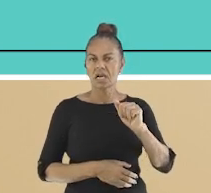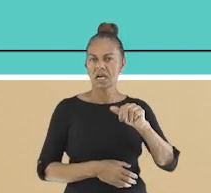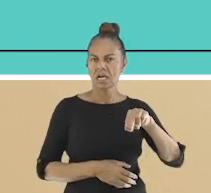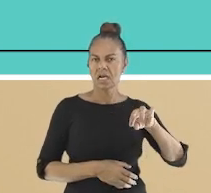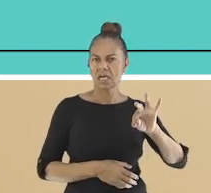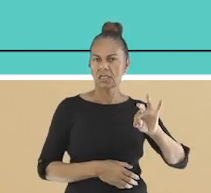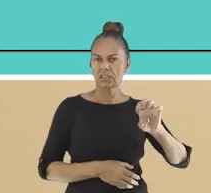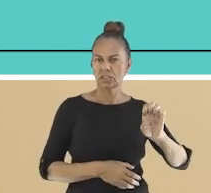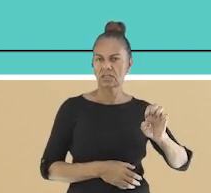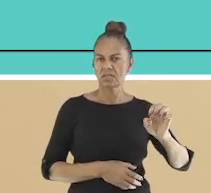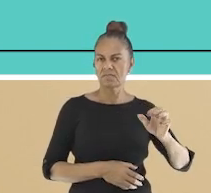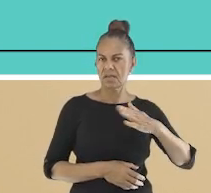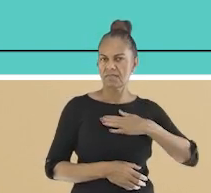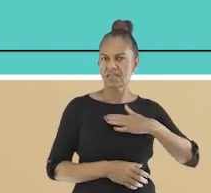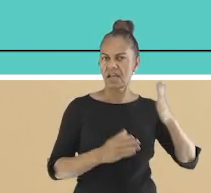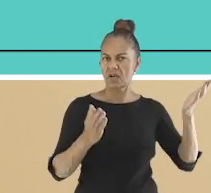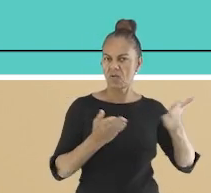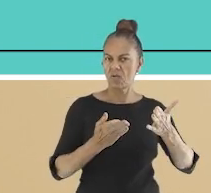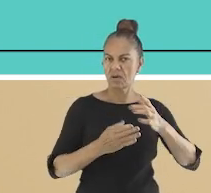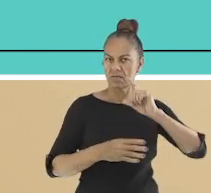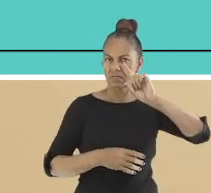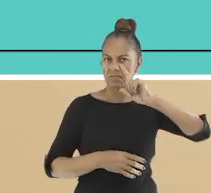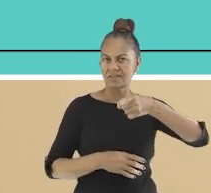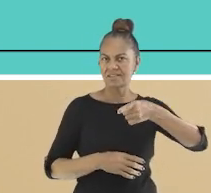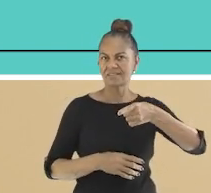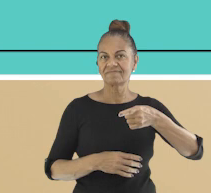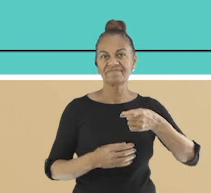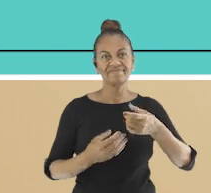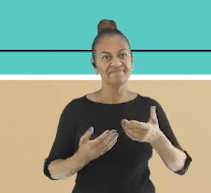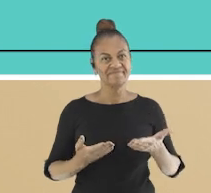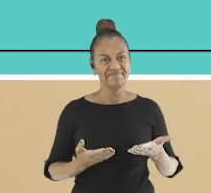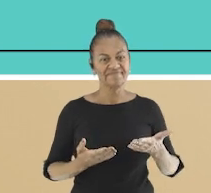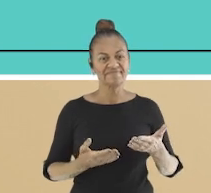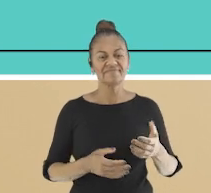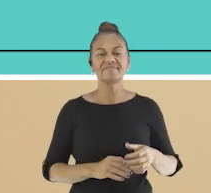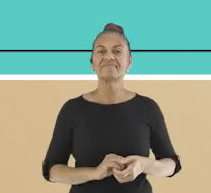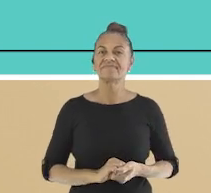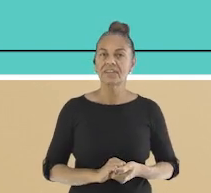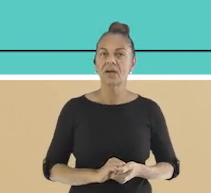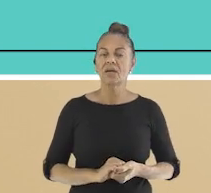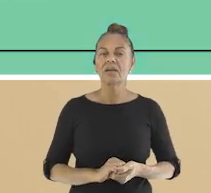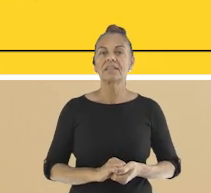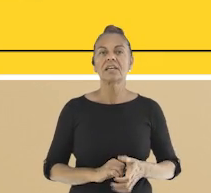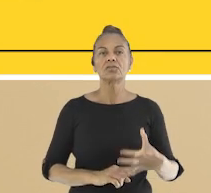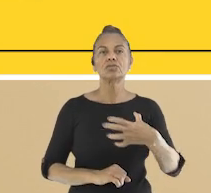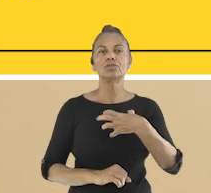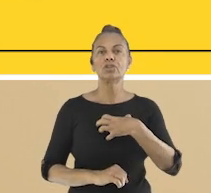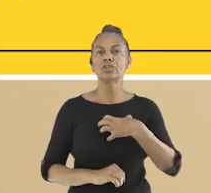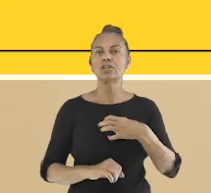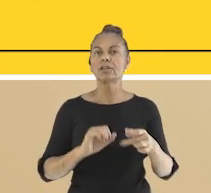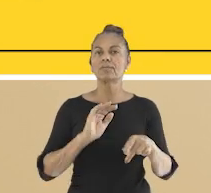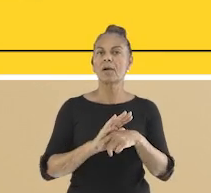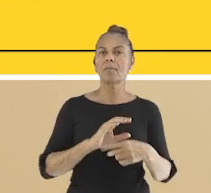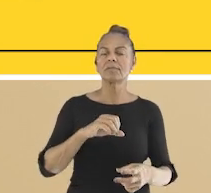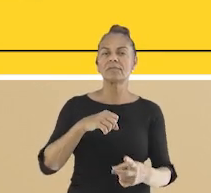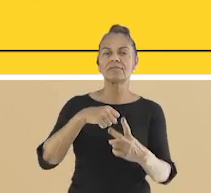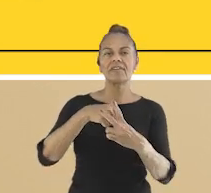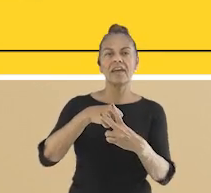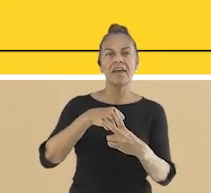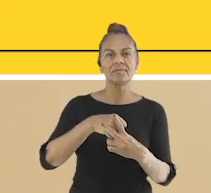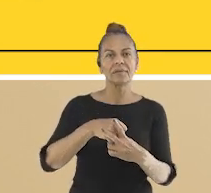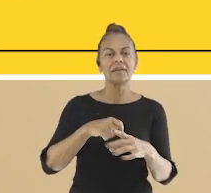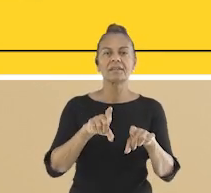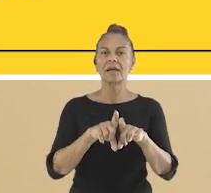autor da frase exige que a outra pessoa pratique a ação. Conseguiram entender melhor? E, dentro dos